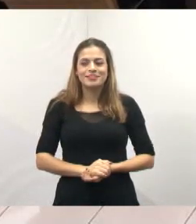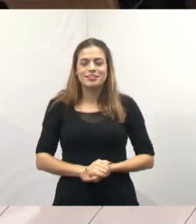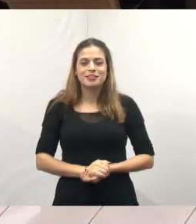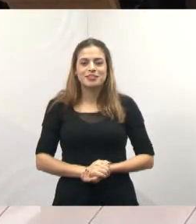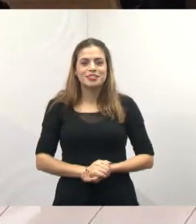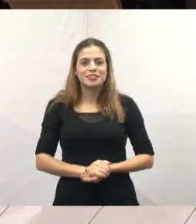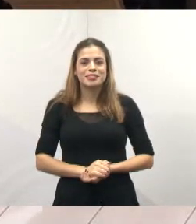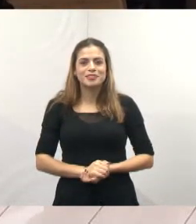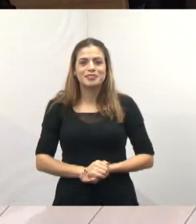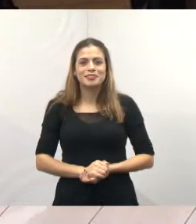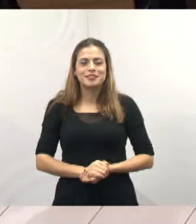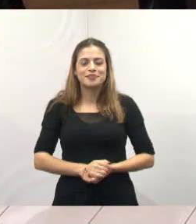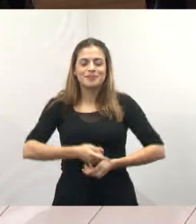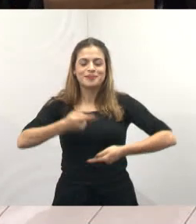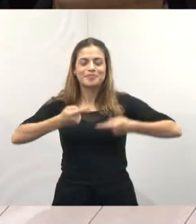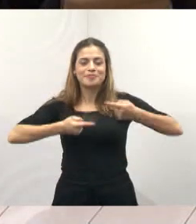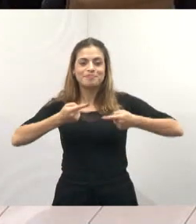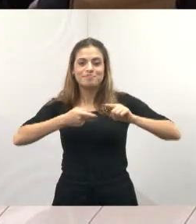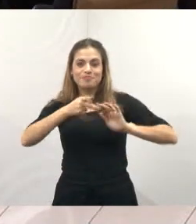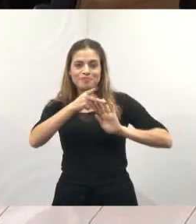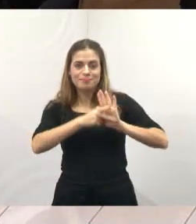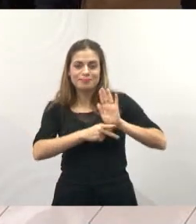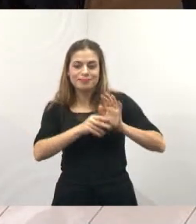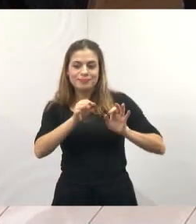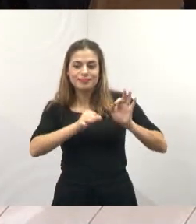O processo continua em discussão.